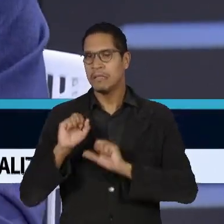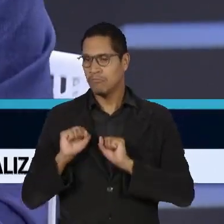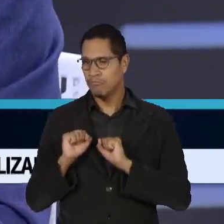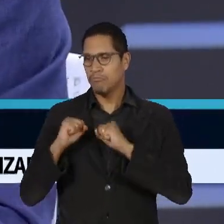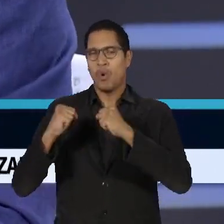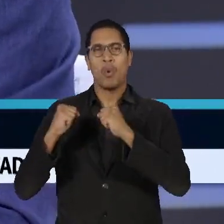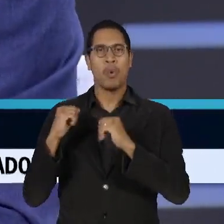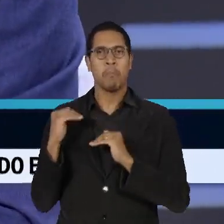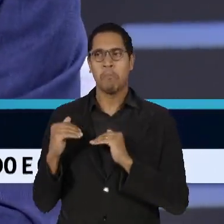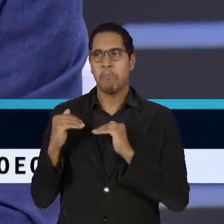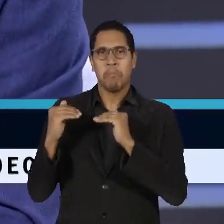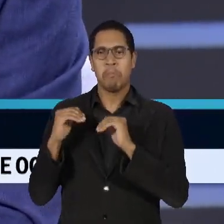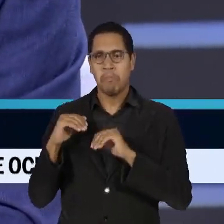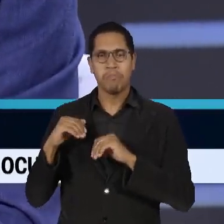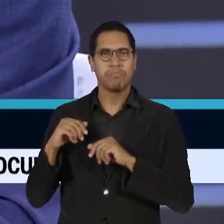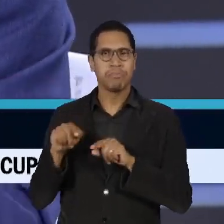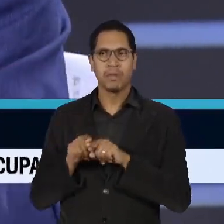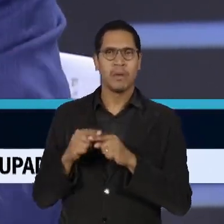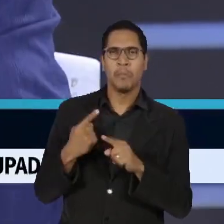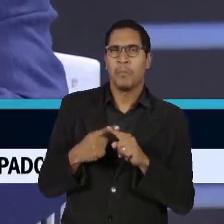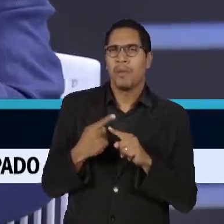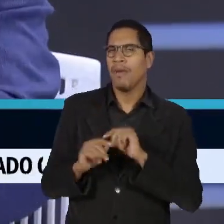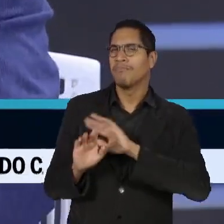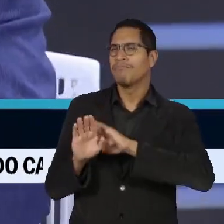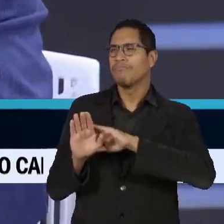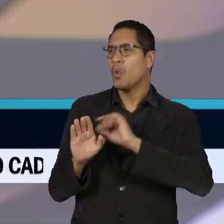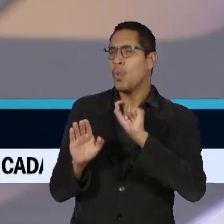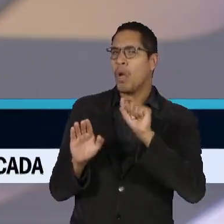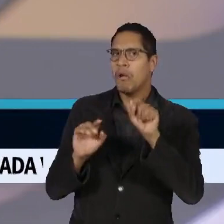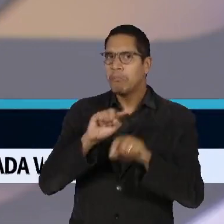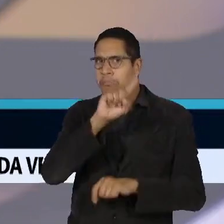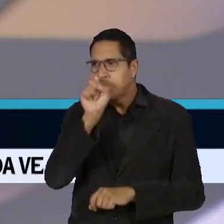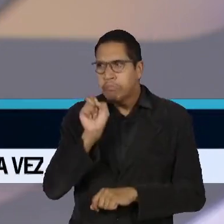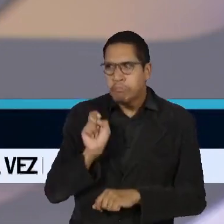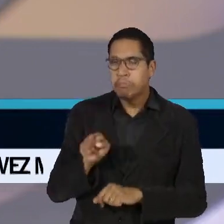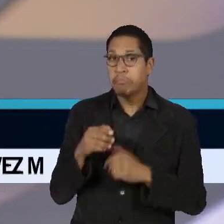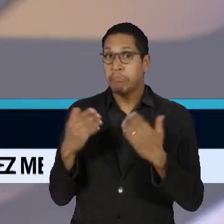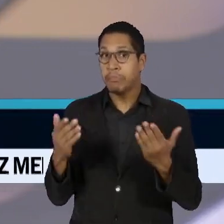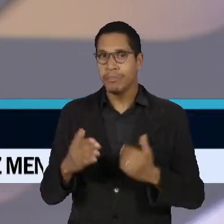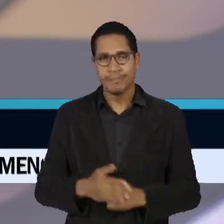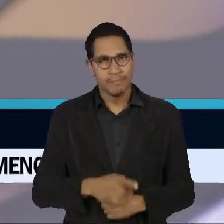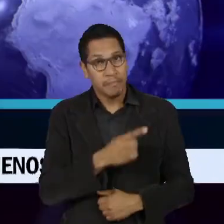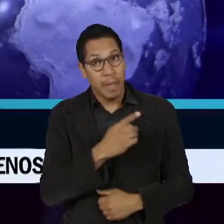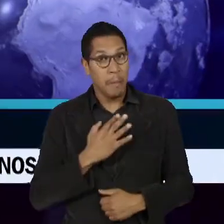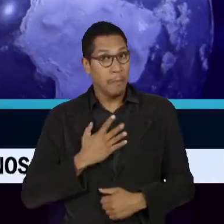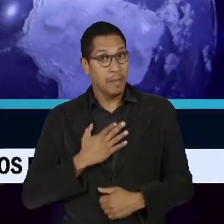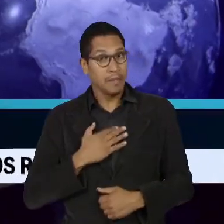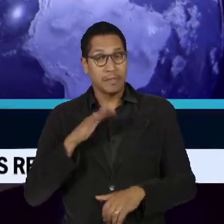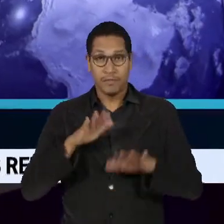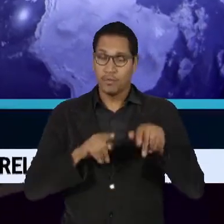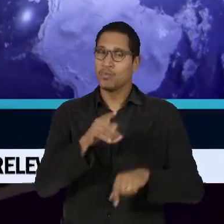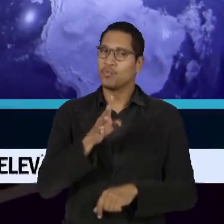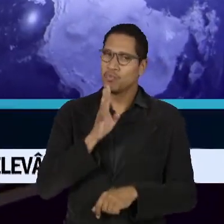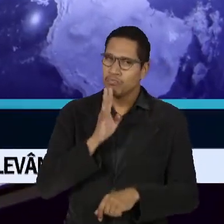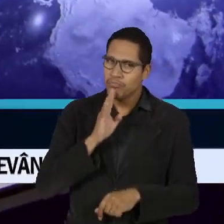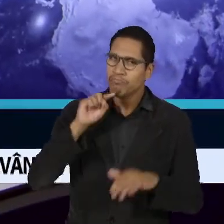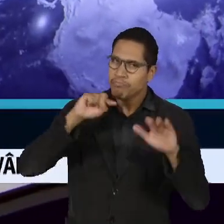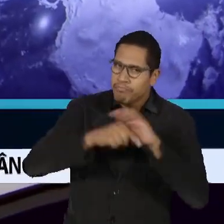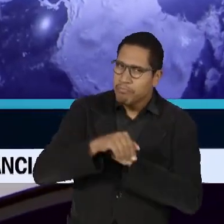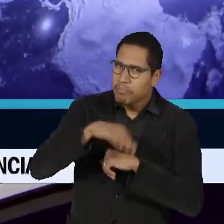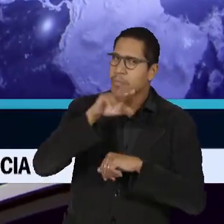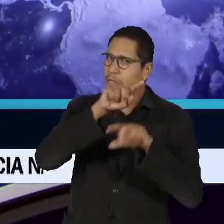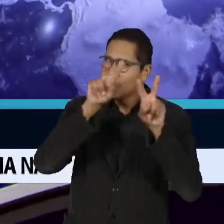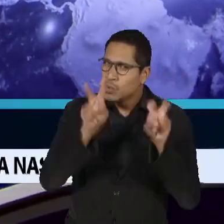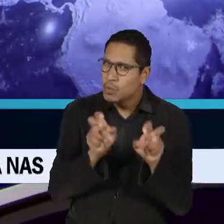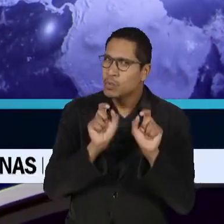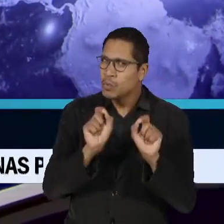desse levante Patrícia conhece profundamente o assunto e também chama atenção para o fato